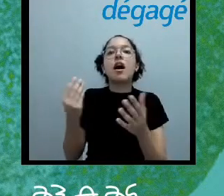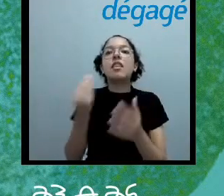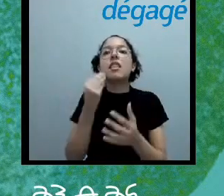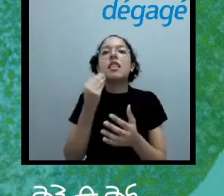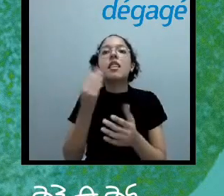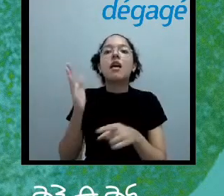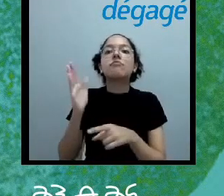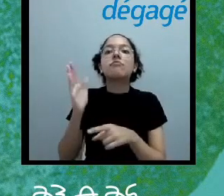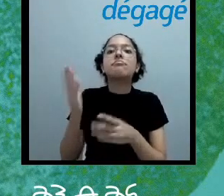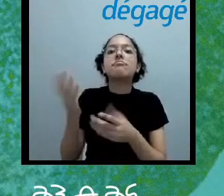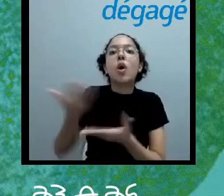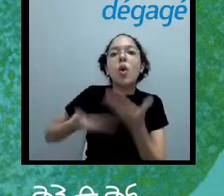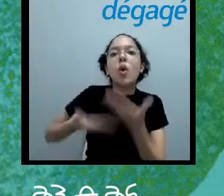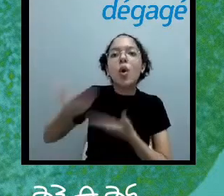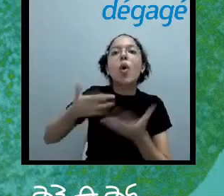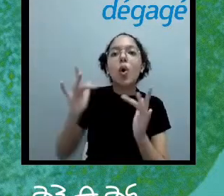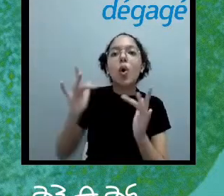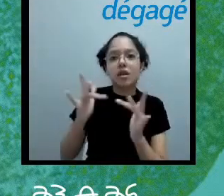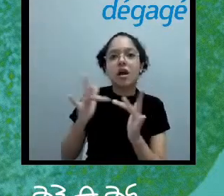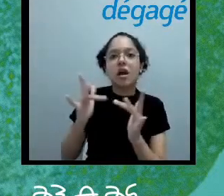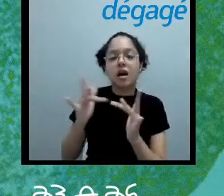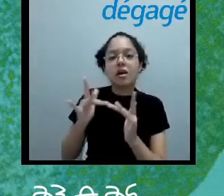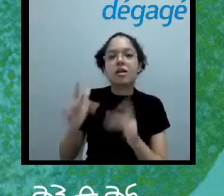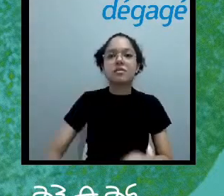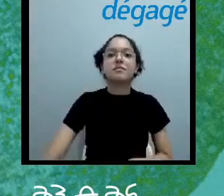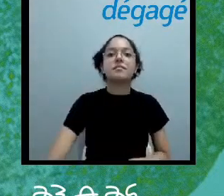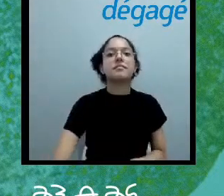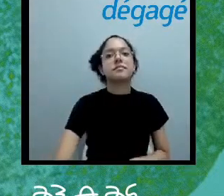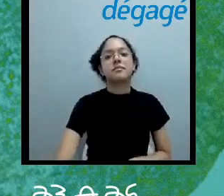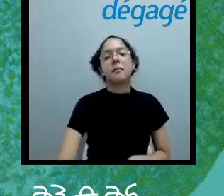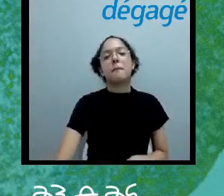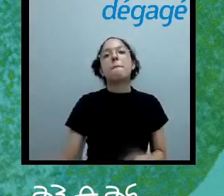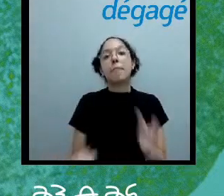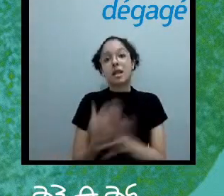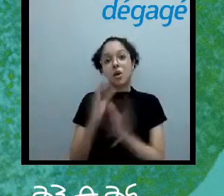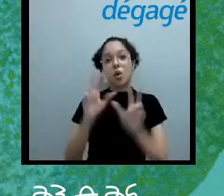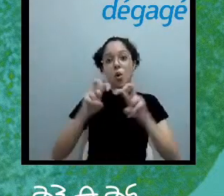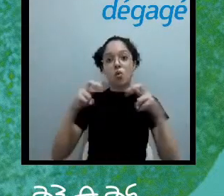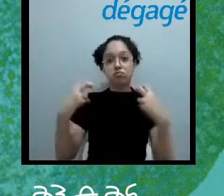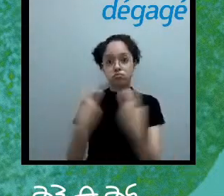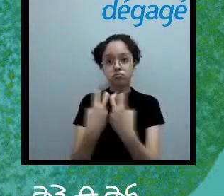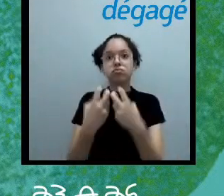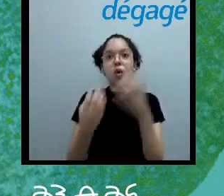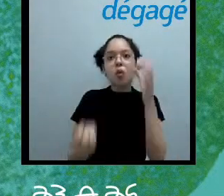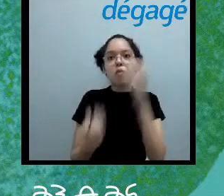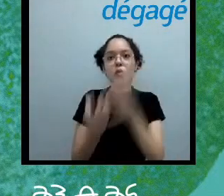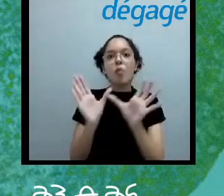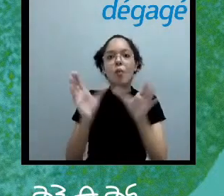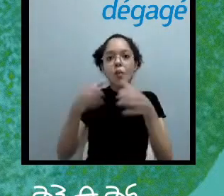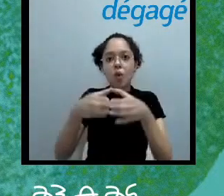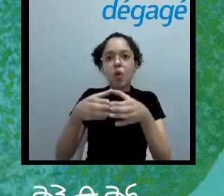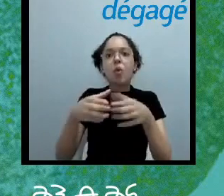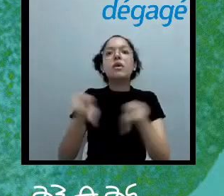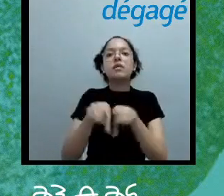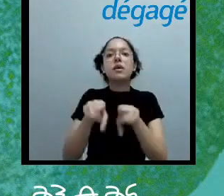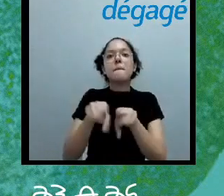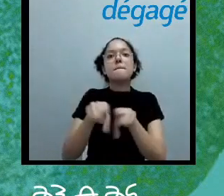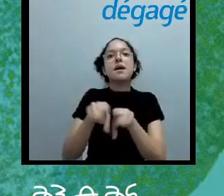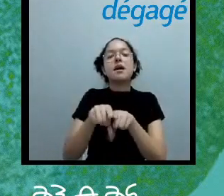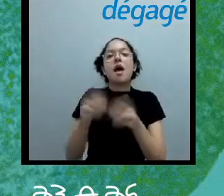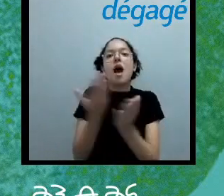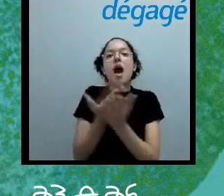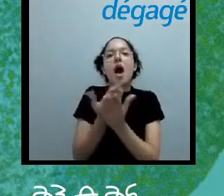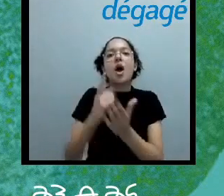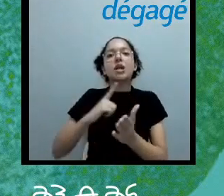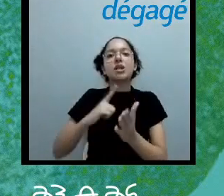uma atmosfera de muita cumplicidade entre nós. Então, dentro disso tudo, nós fizemos aulas de alongamento, de trabalho em dupla,